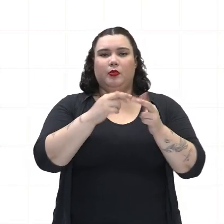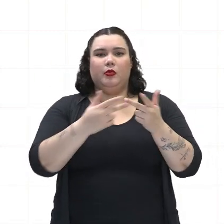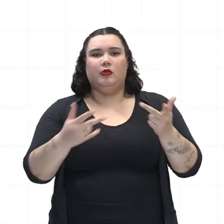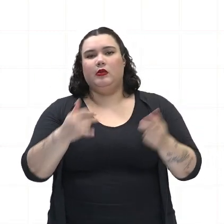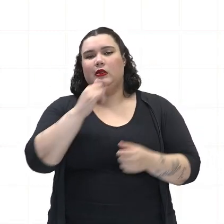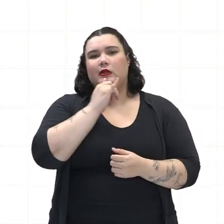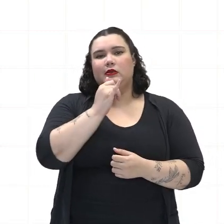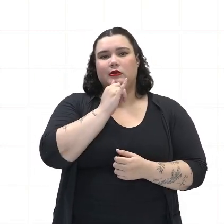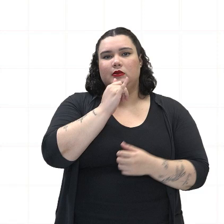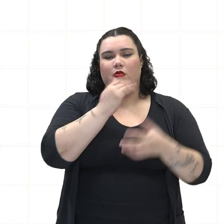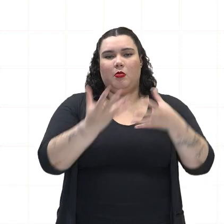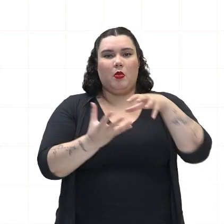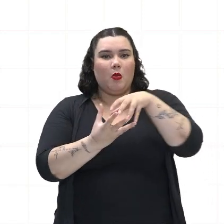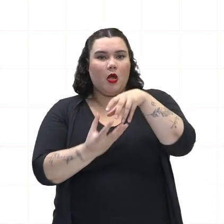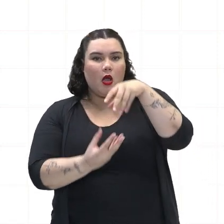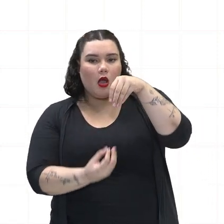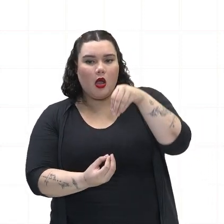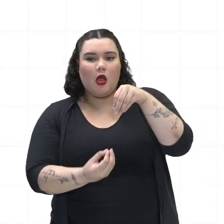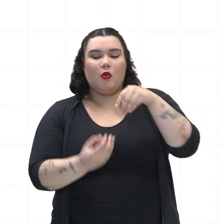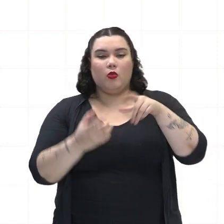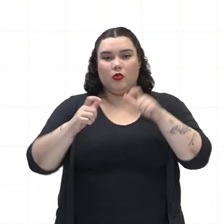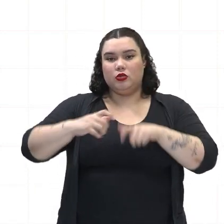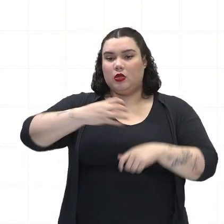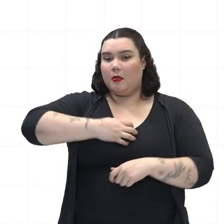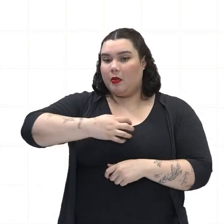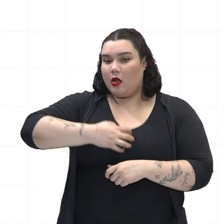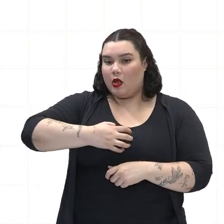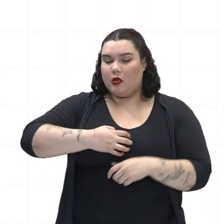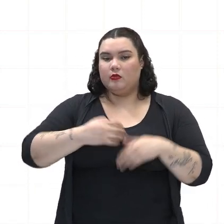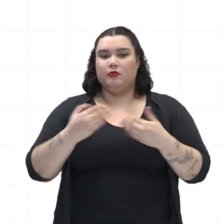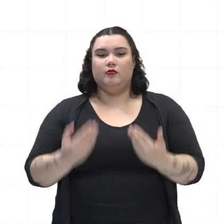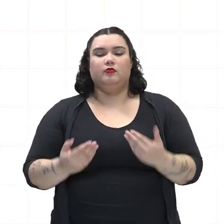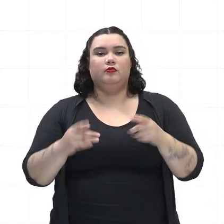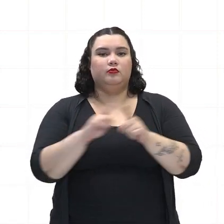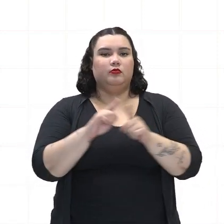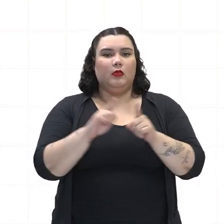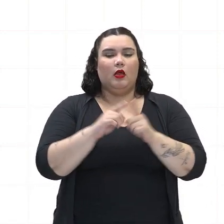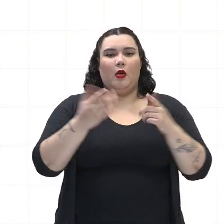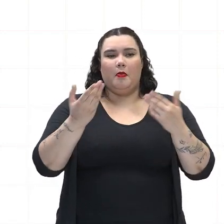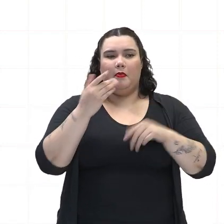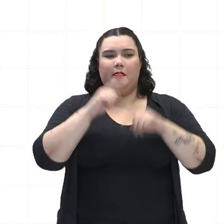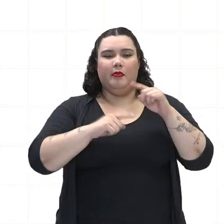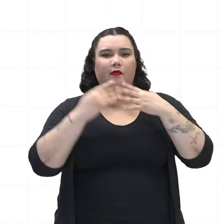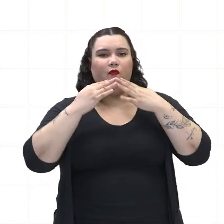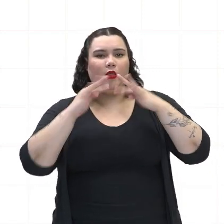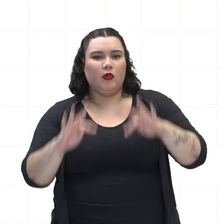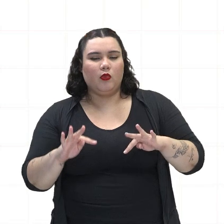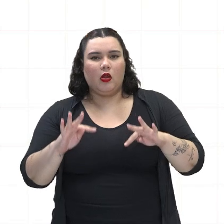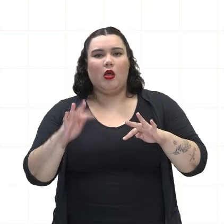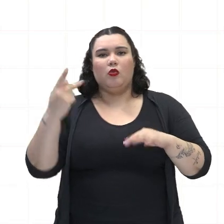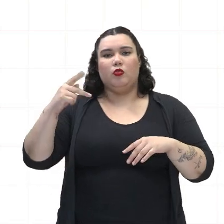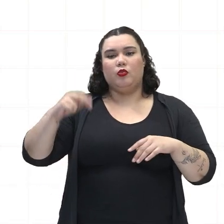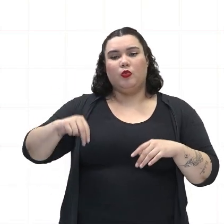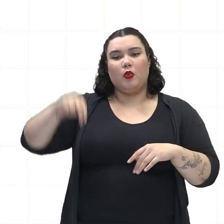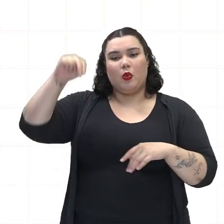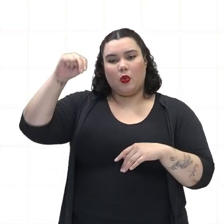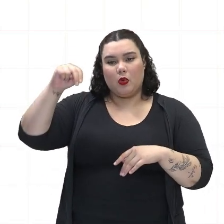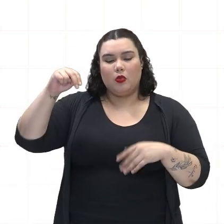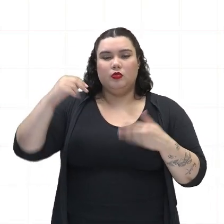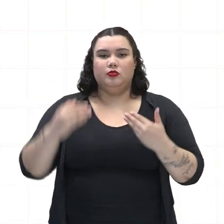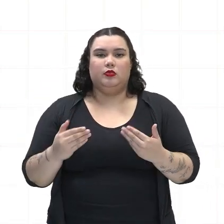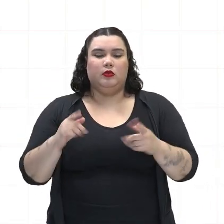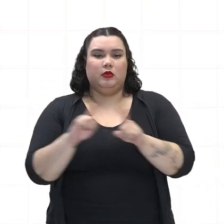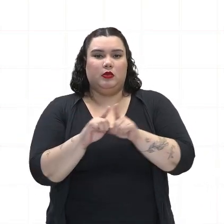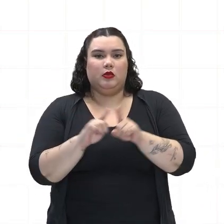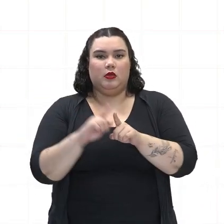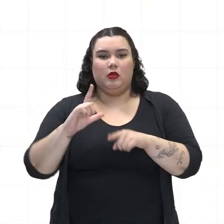exemplo, o cacau lá para a Bahia, a gente vai ter as drogas do sertão, chamadas drogas do sertão para cá, para o norte, né? Depois a gente